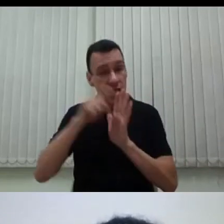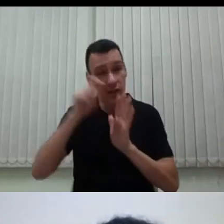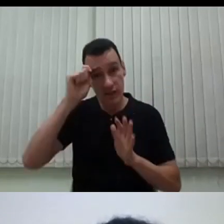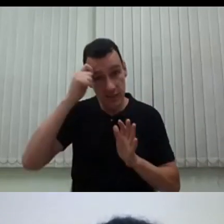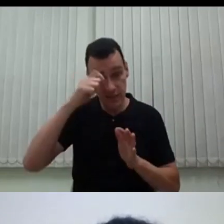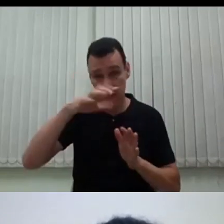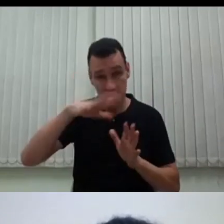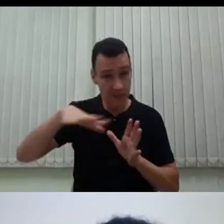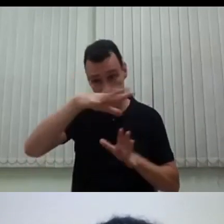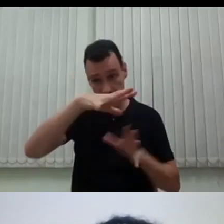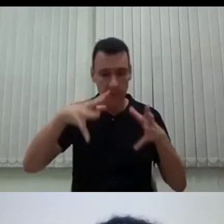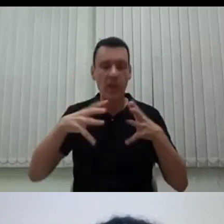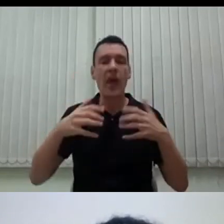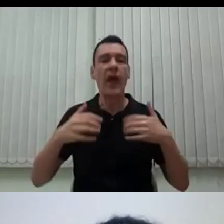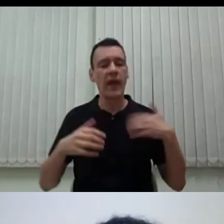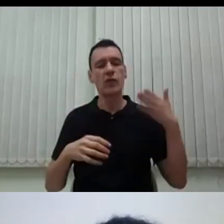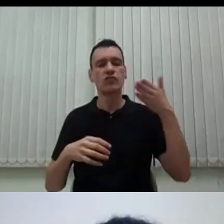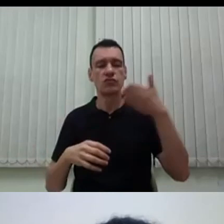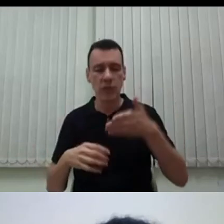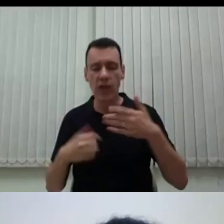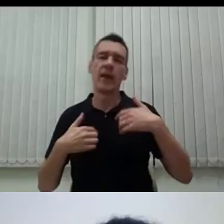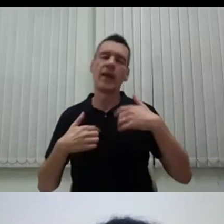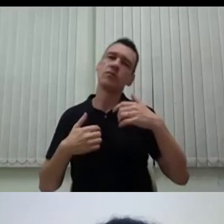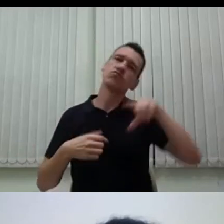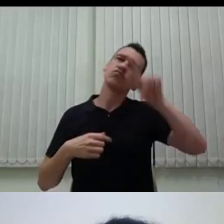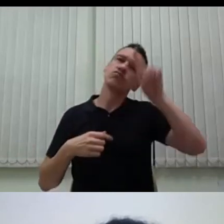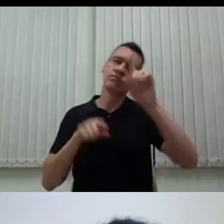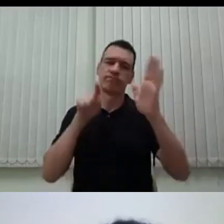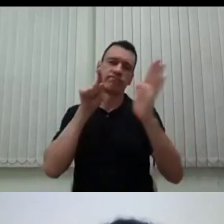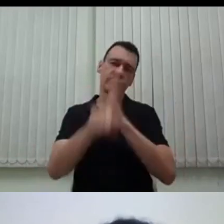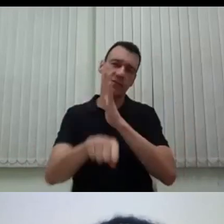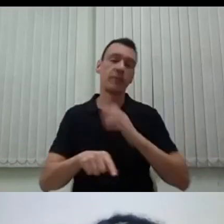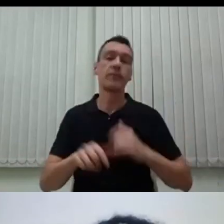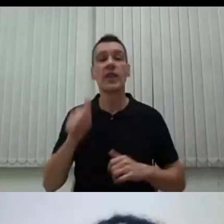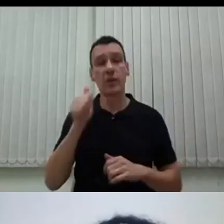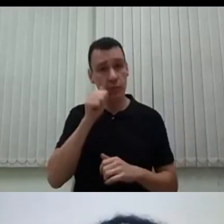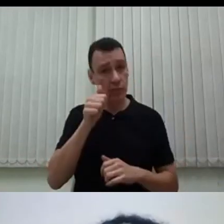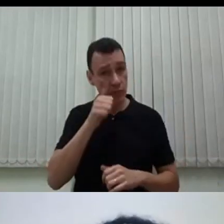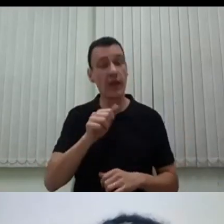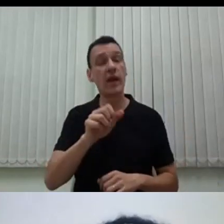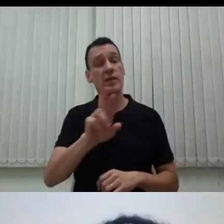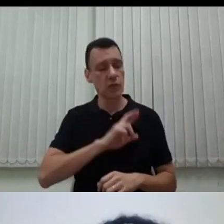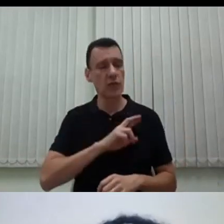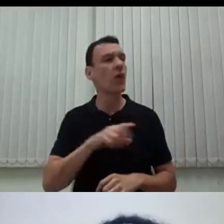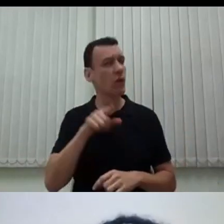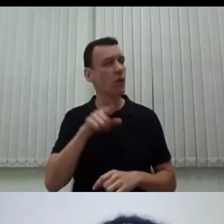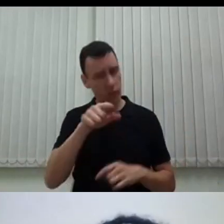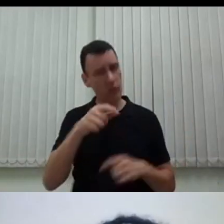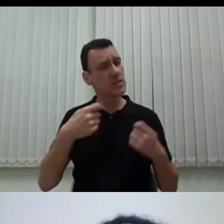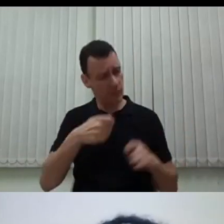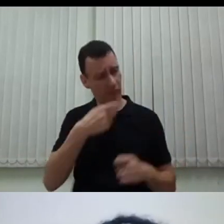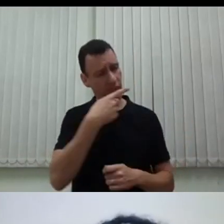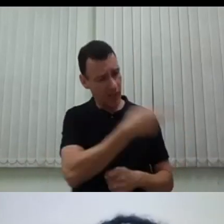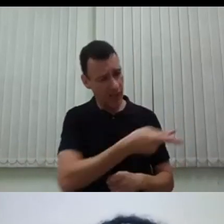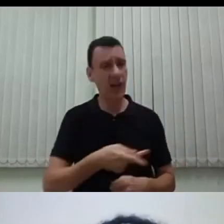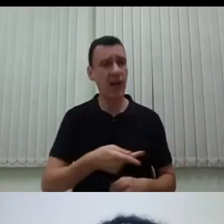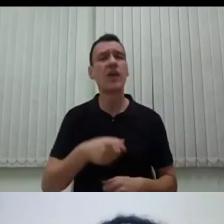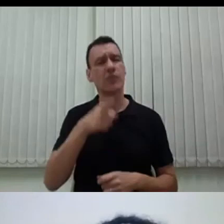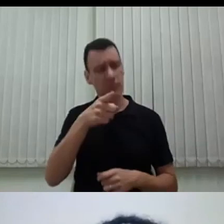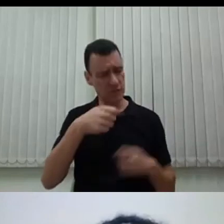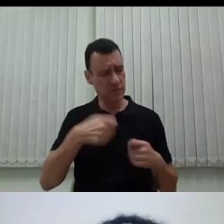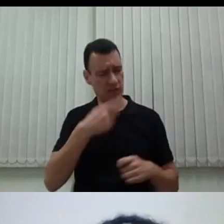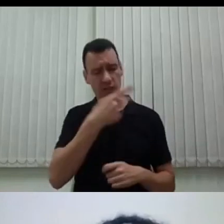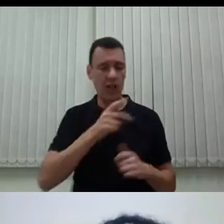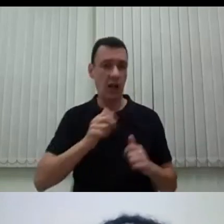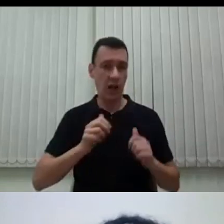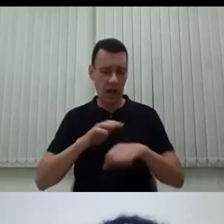nessa situação, né? E aí ela, olha, Charlene, você tem que se posicionar. Você tem que falar, né,